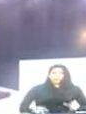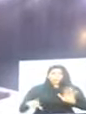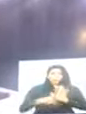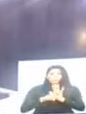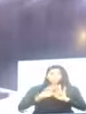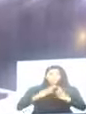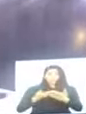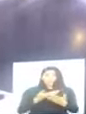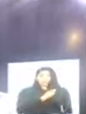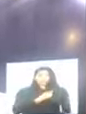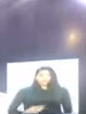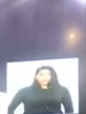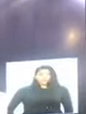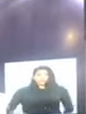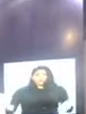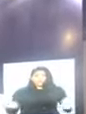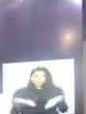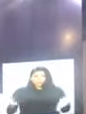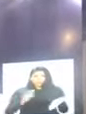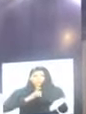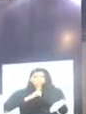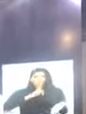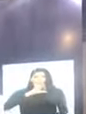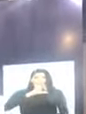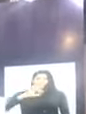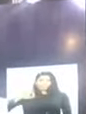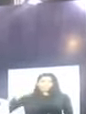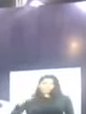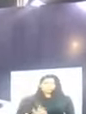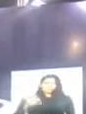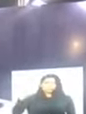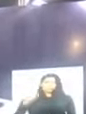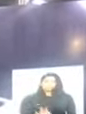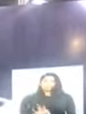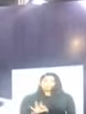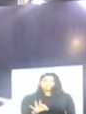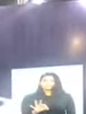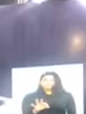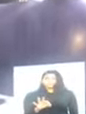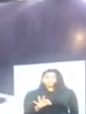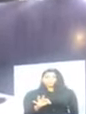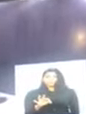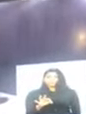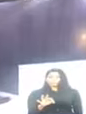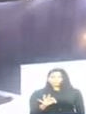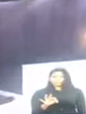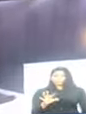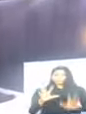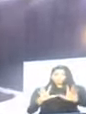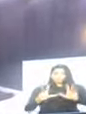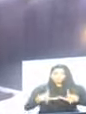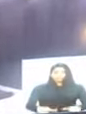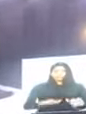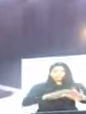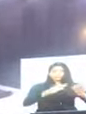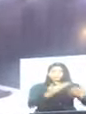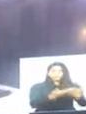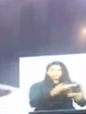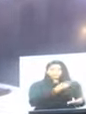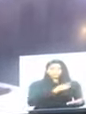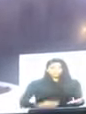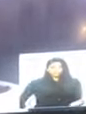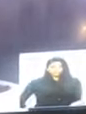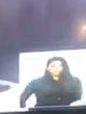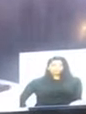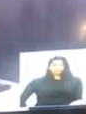de ensino, e hoje tem 90%, senhor presidente. 90% das escolas públicas